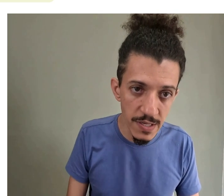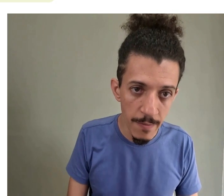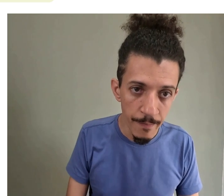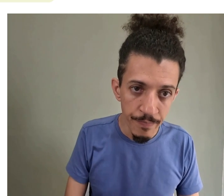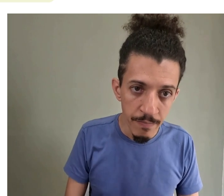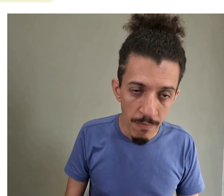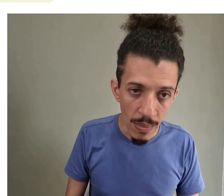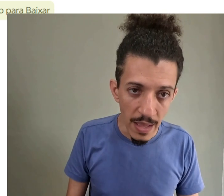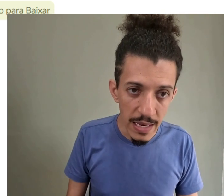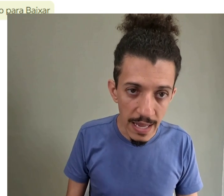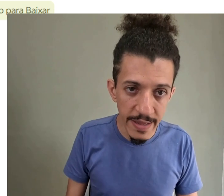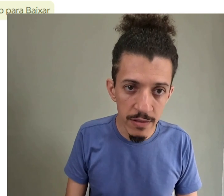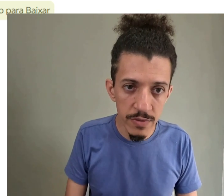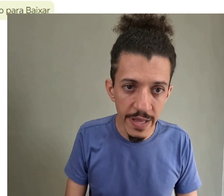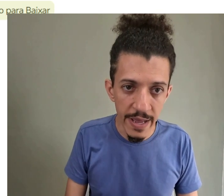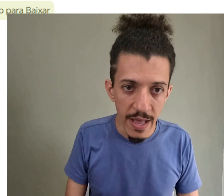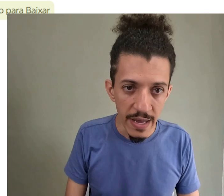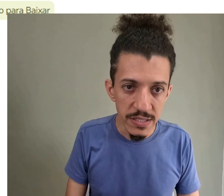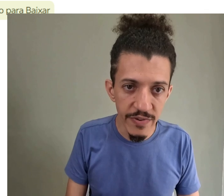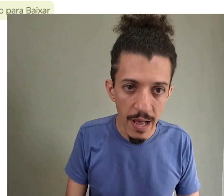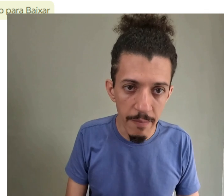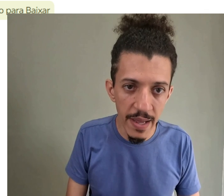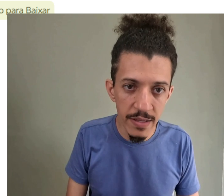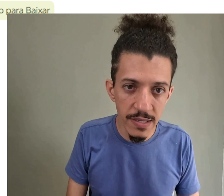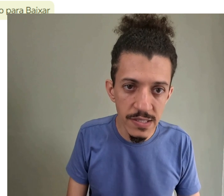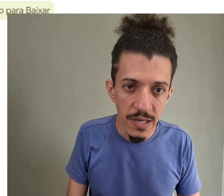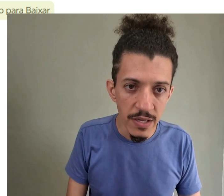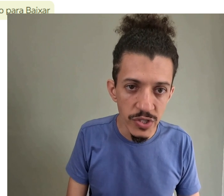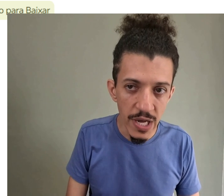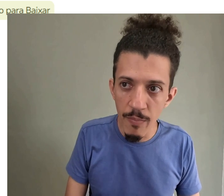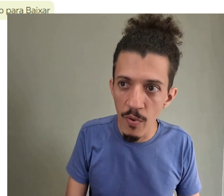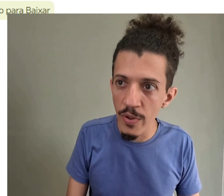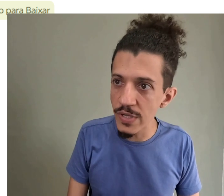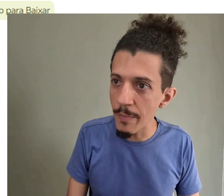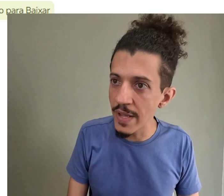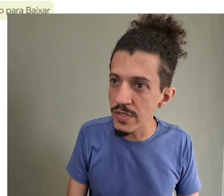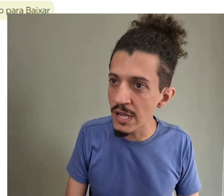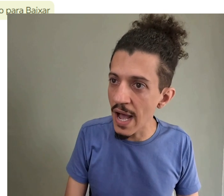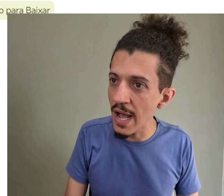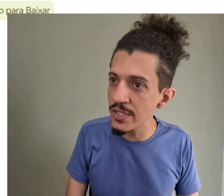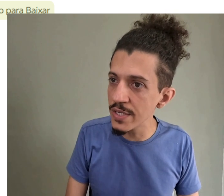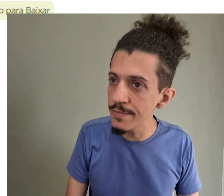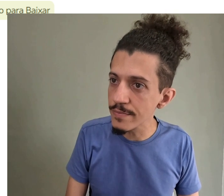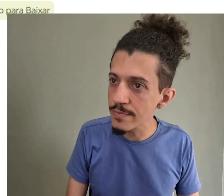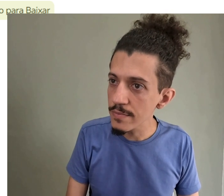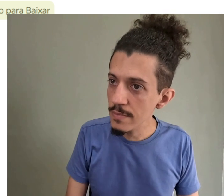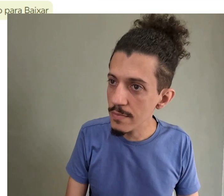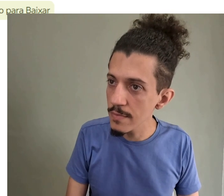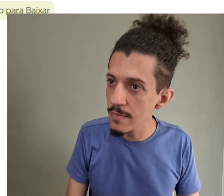Unilibras. E lá dentro tem as ferramentas de apoio de aprendizagem,